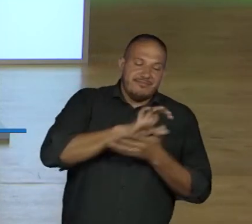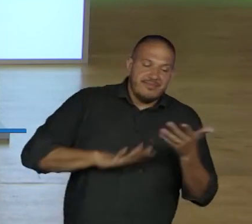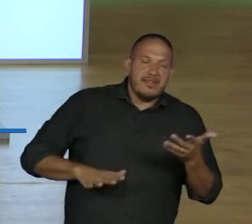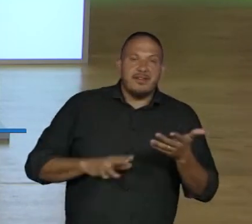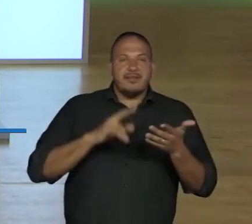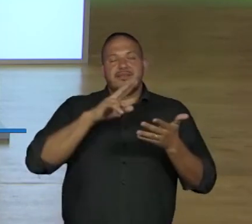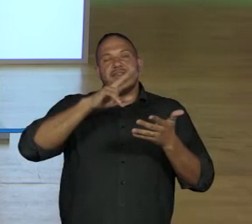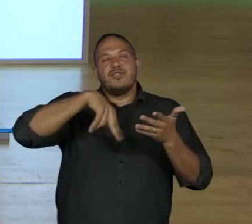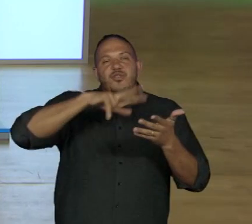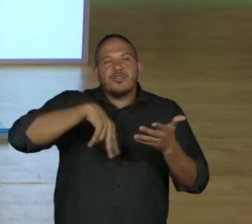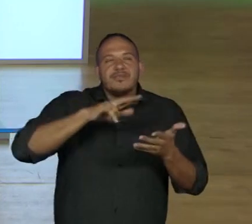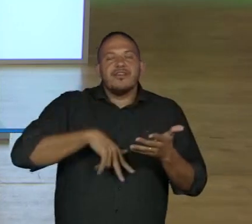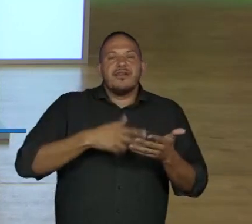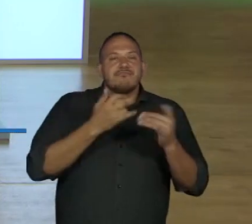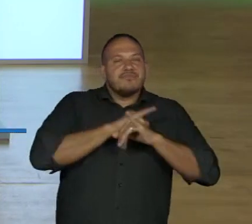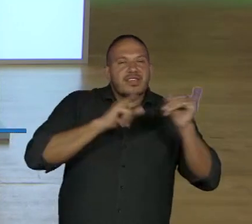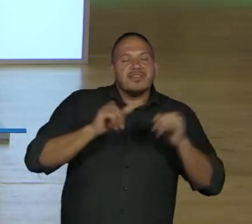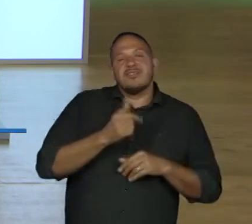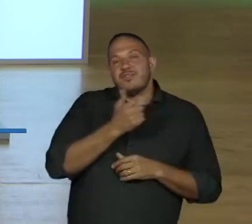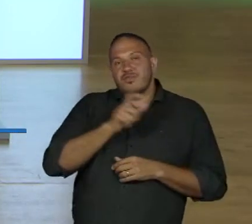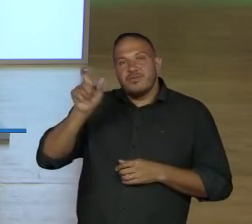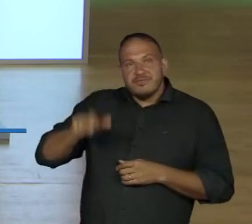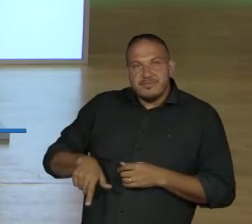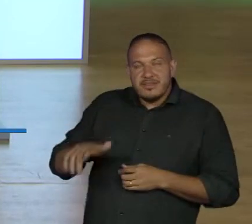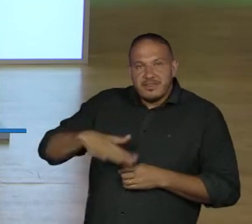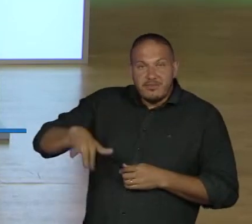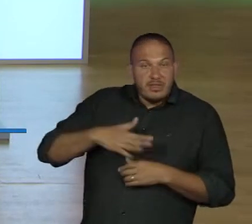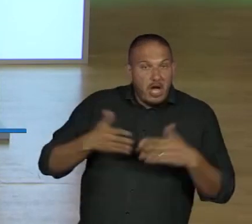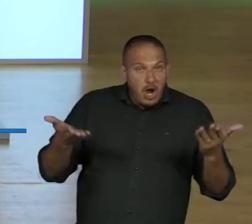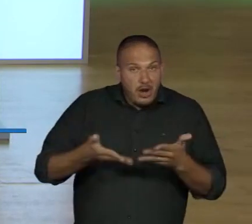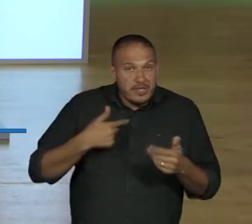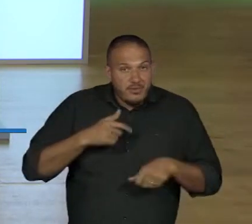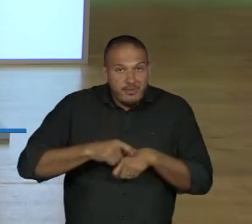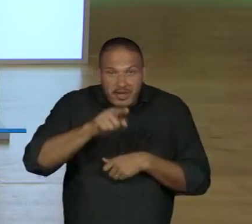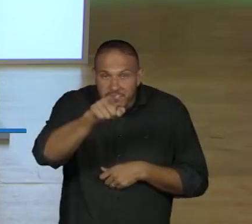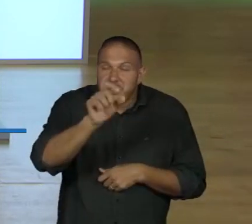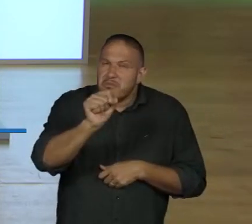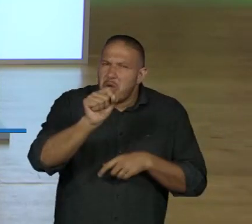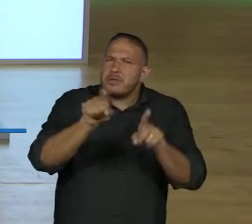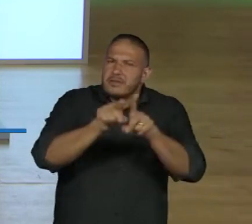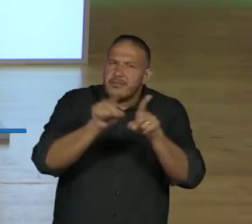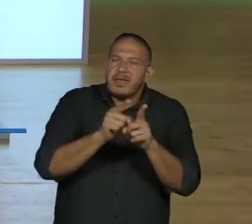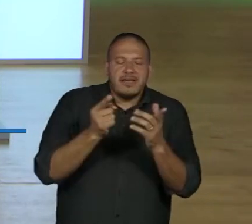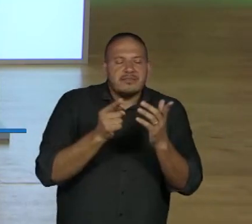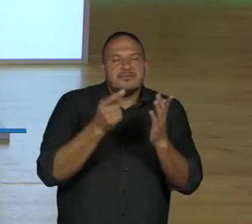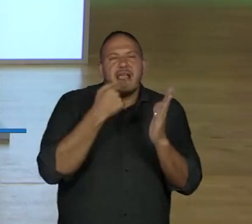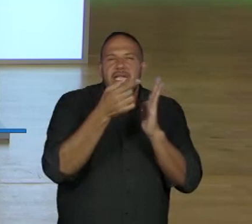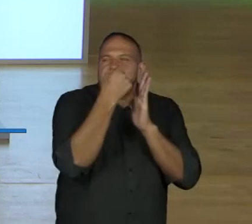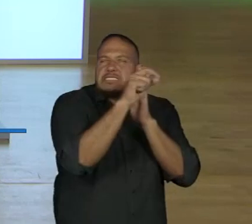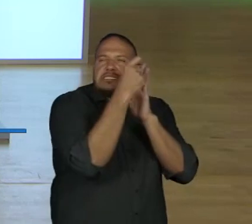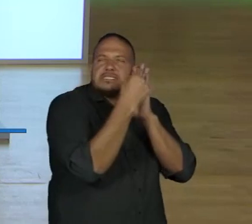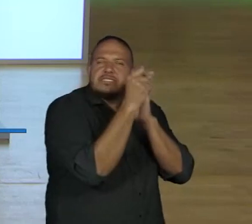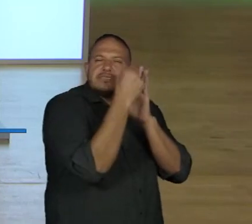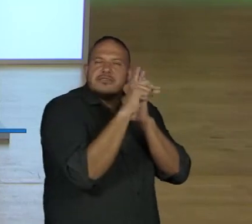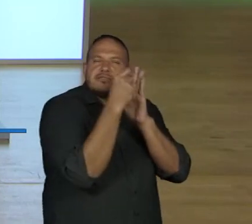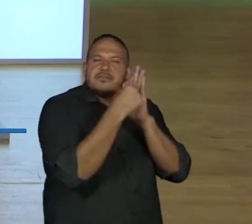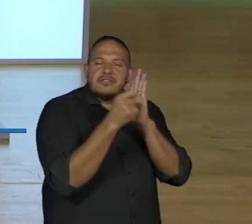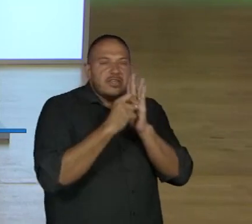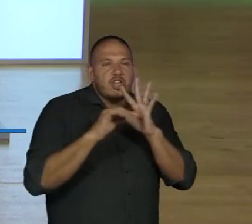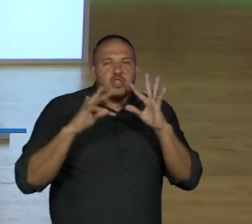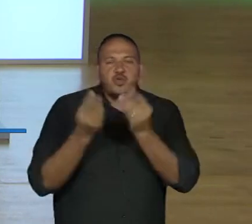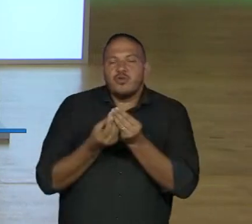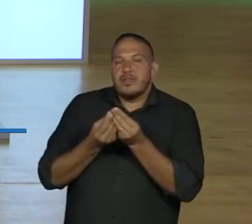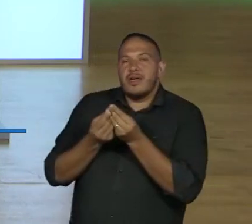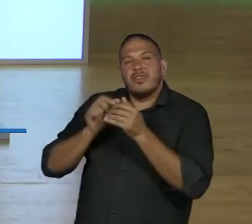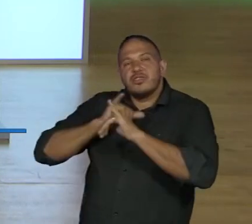vamos trabalhar a reportagem. Então, nesse momento, vocês podem também fazer uma listagem das notícias que